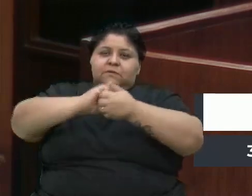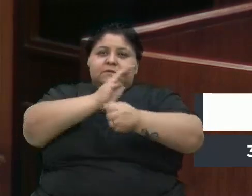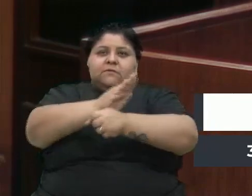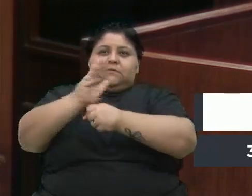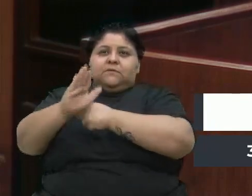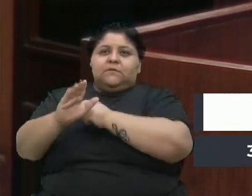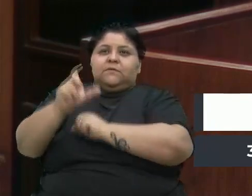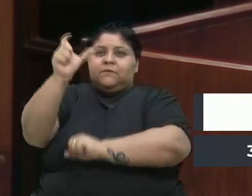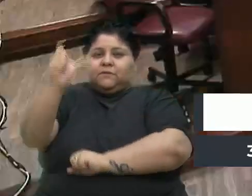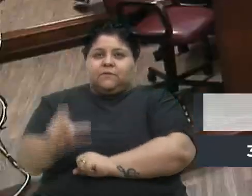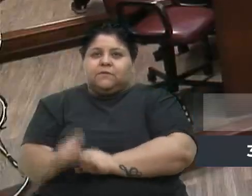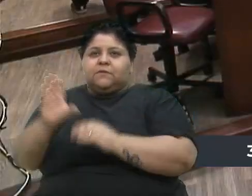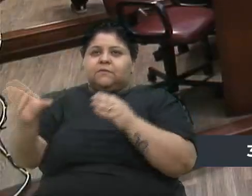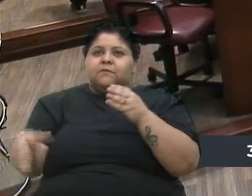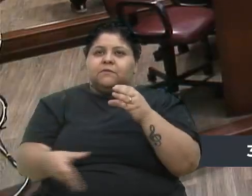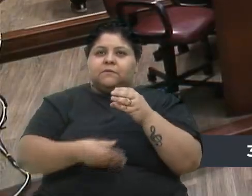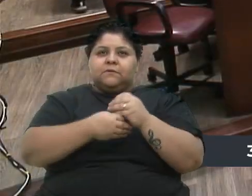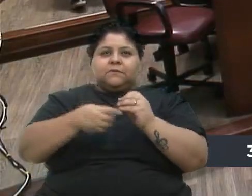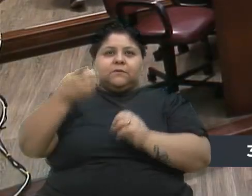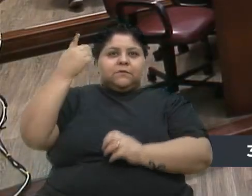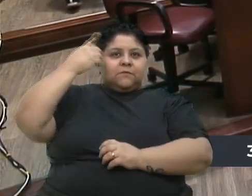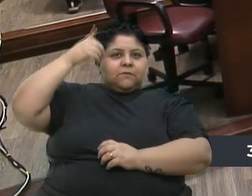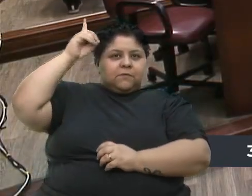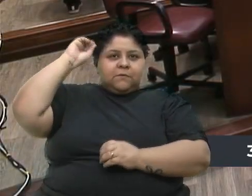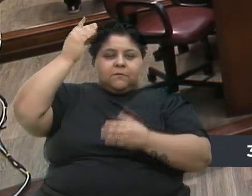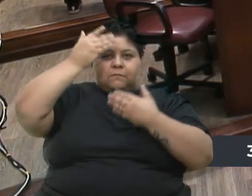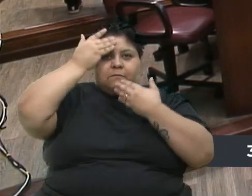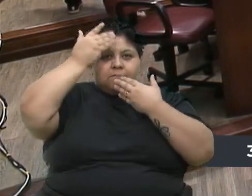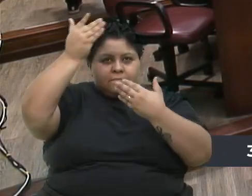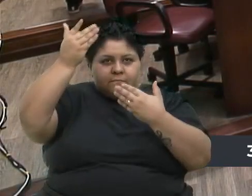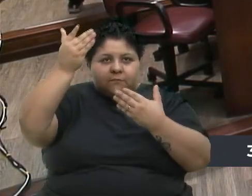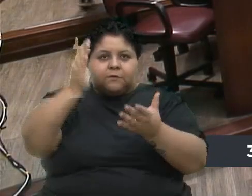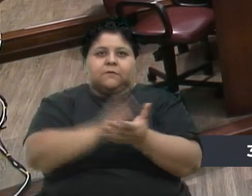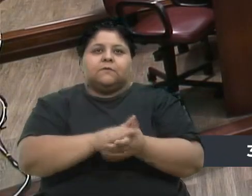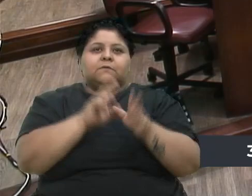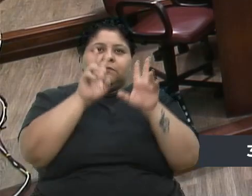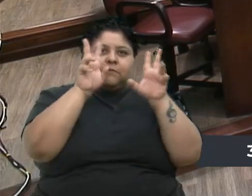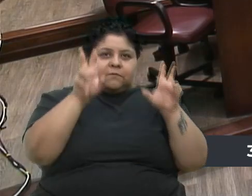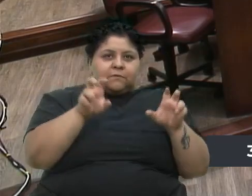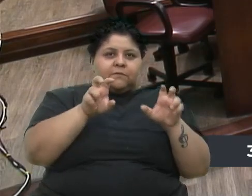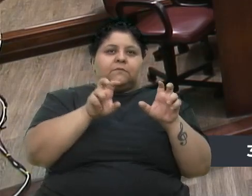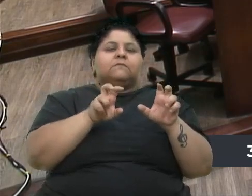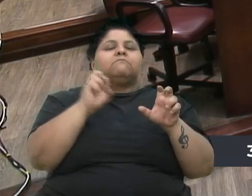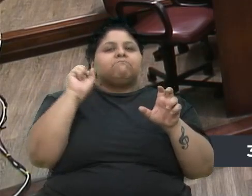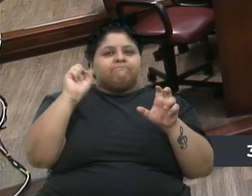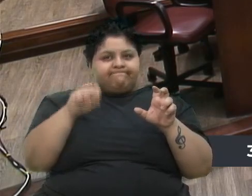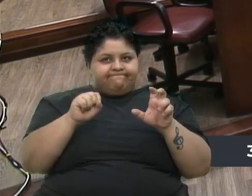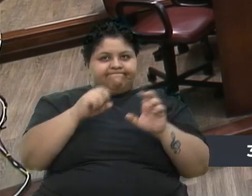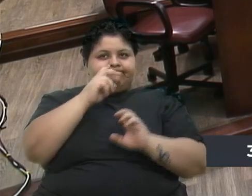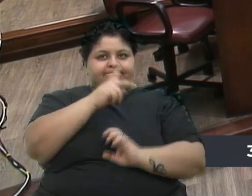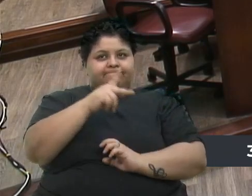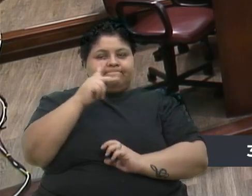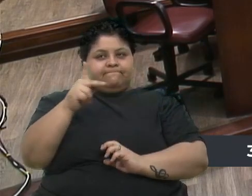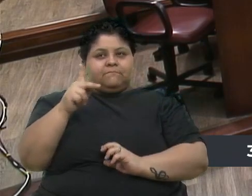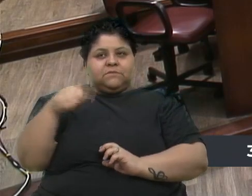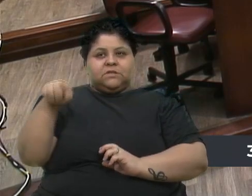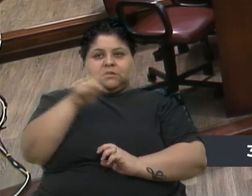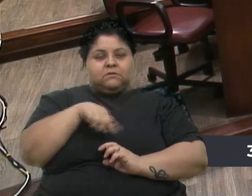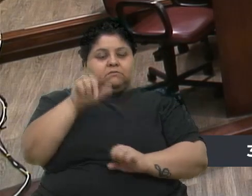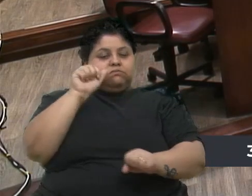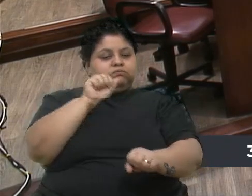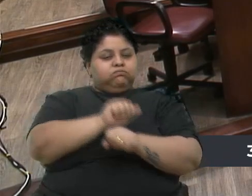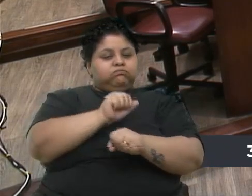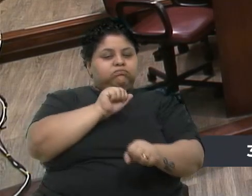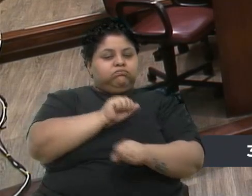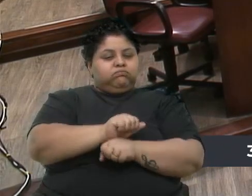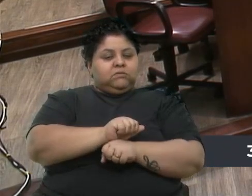parte, vereador Lucas. Obrigado, vereadora. Parabéns pelo tema. Realmente as PPPs a gente está aguardando